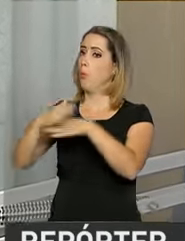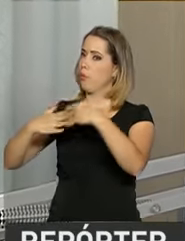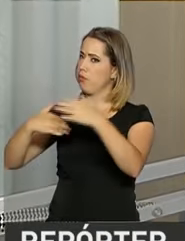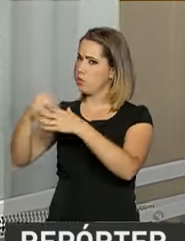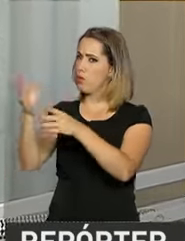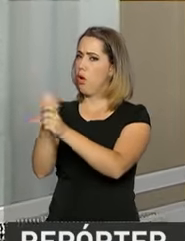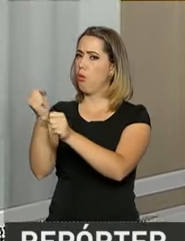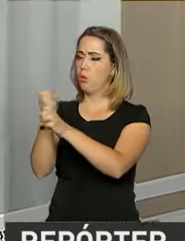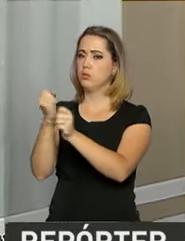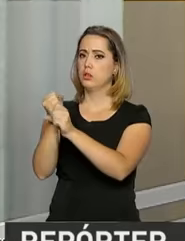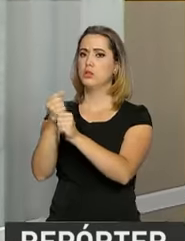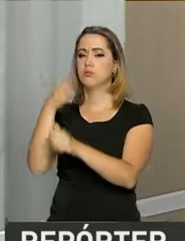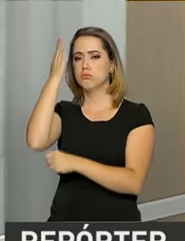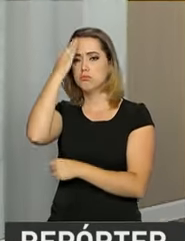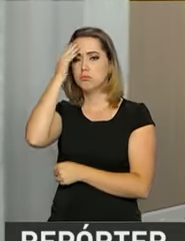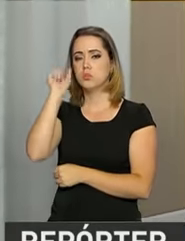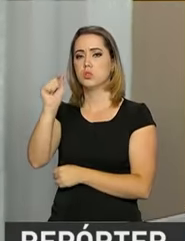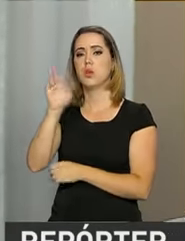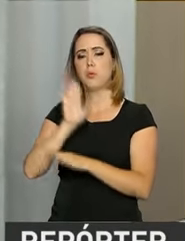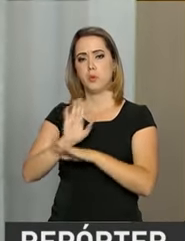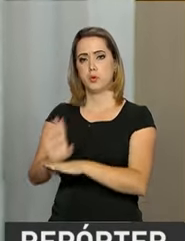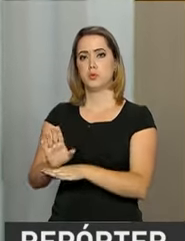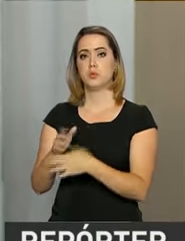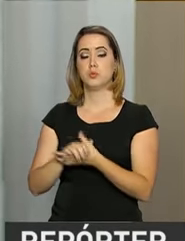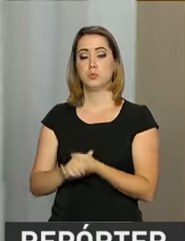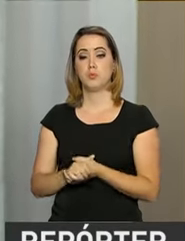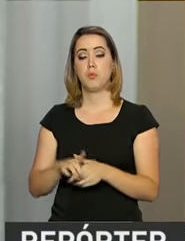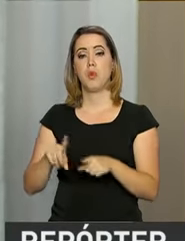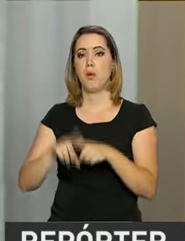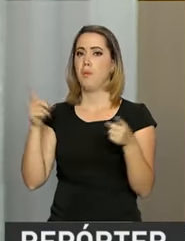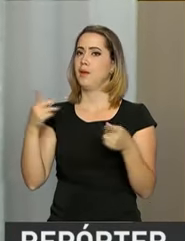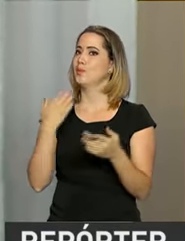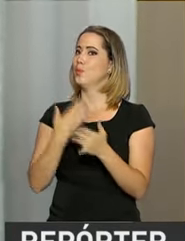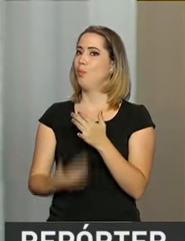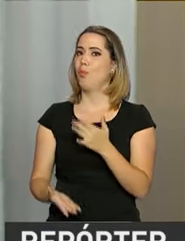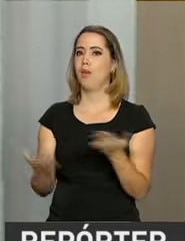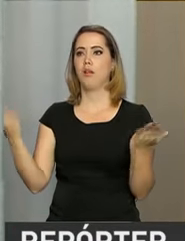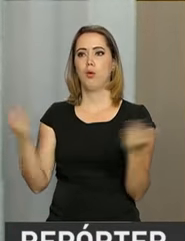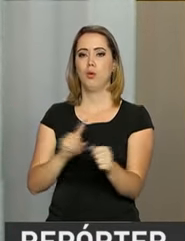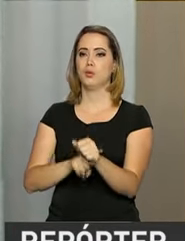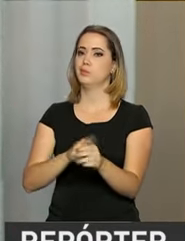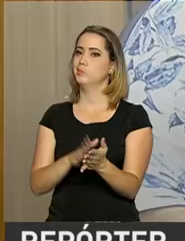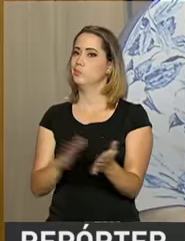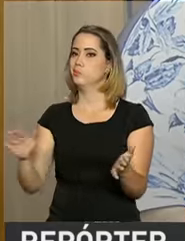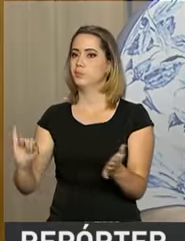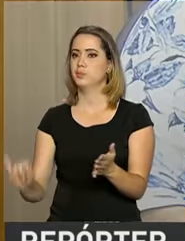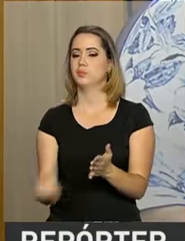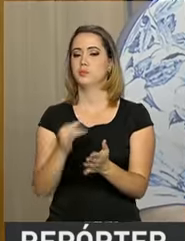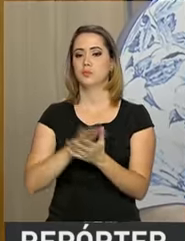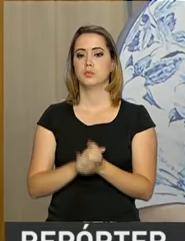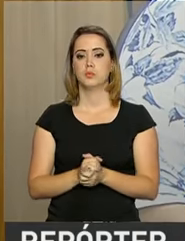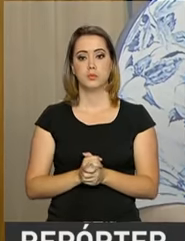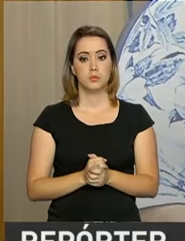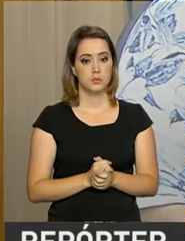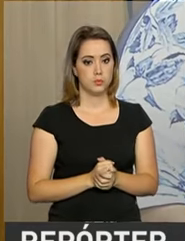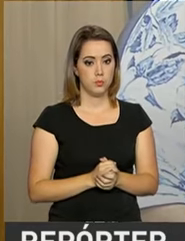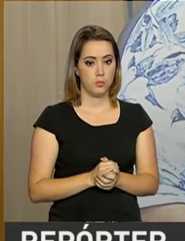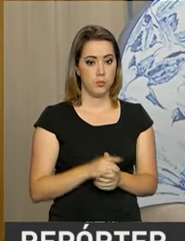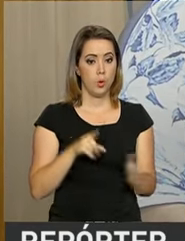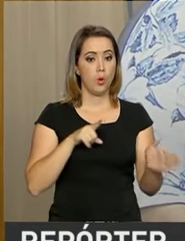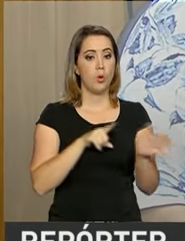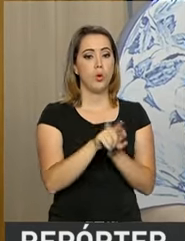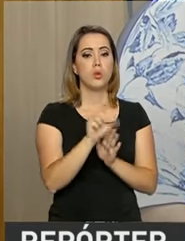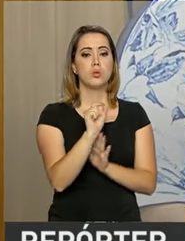acontecendo e pode ajudá-lo nesse processo mas não percam a oportunidade e o objetivo então Presidente é sempre